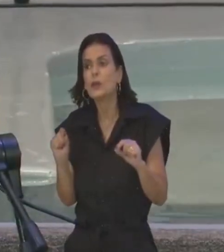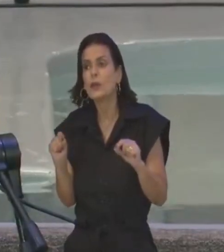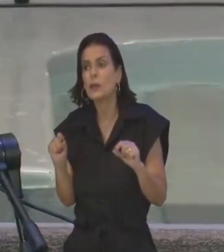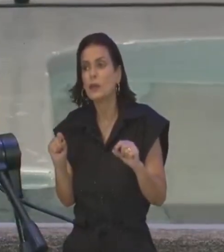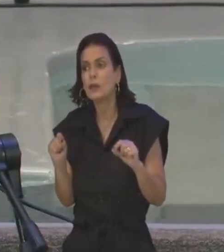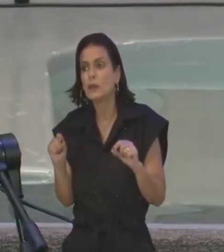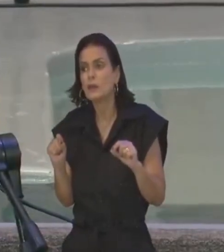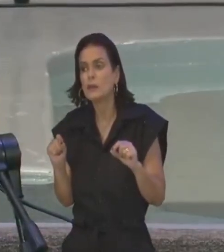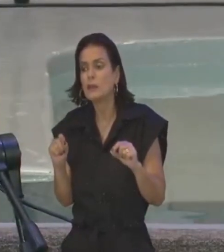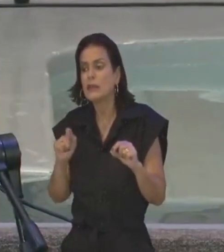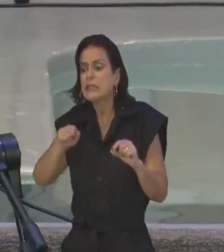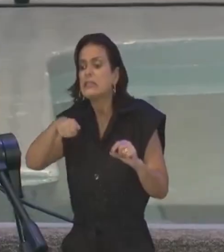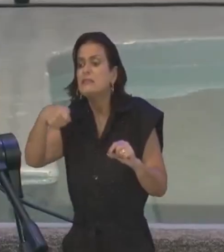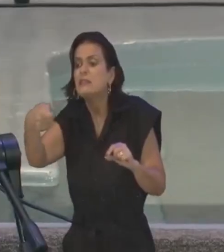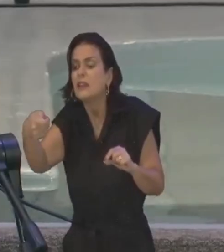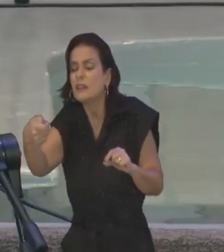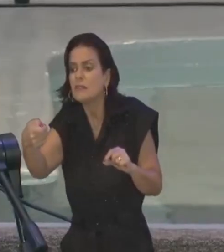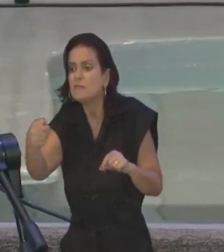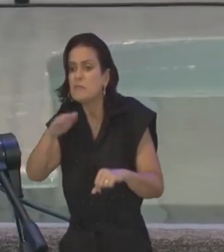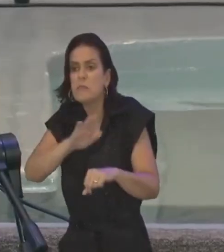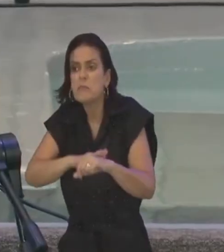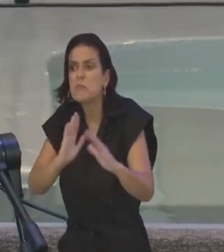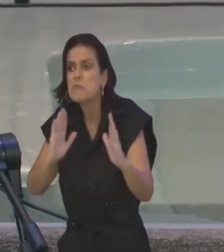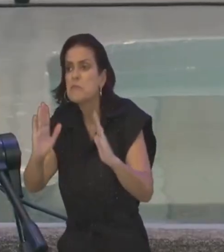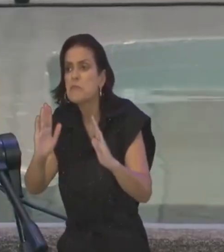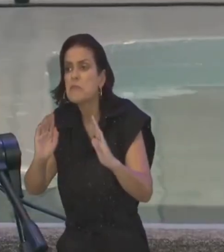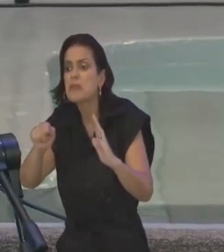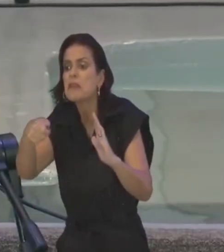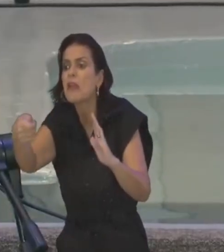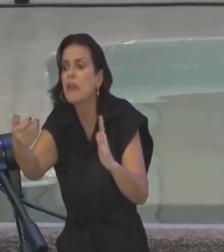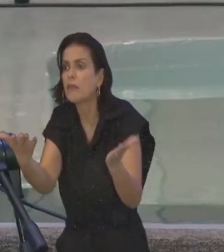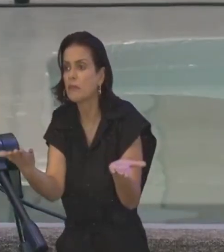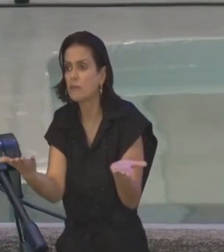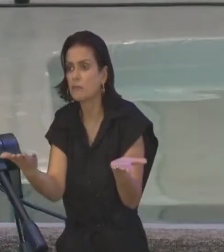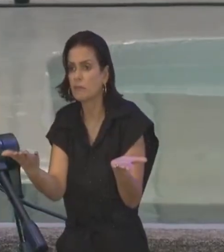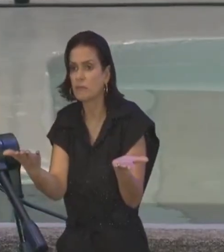que você é nesse momento?